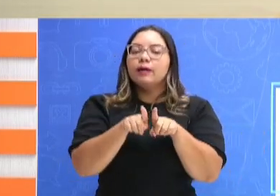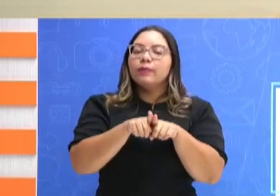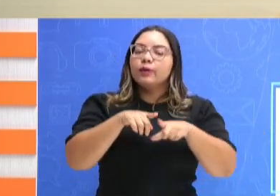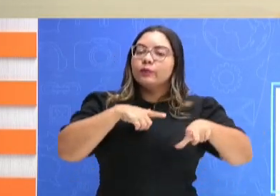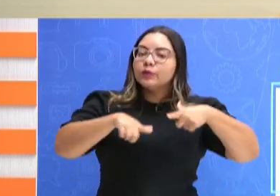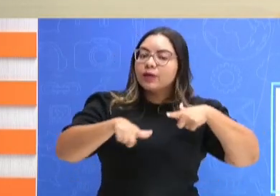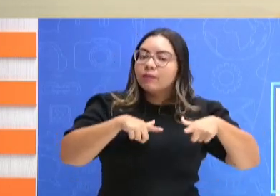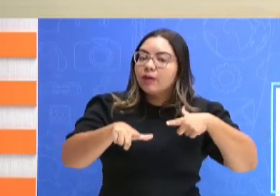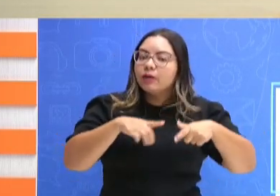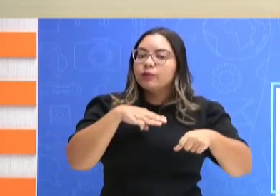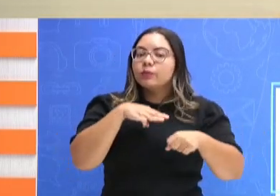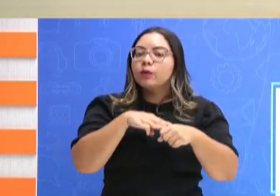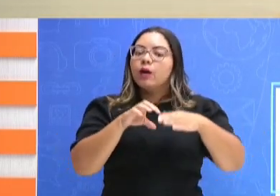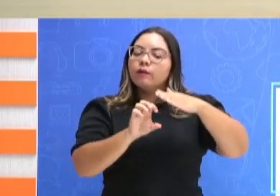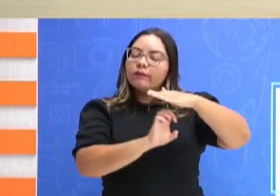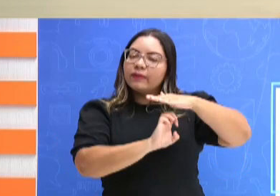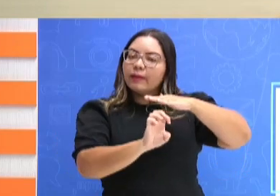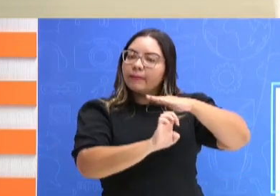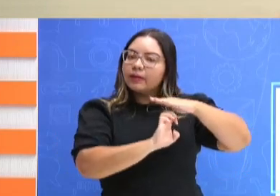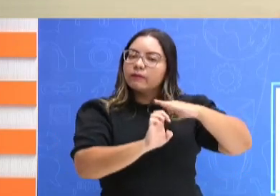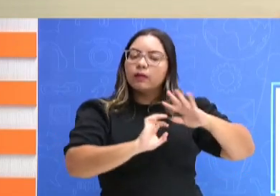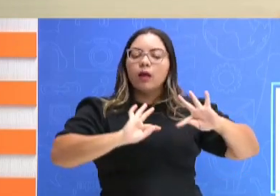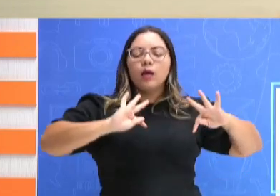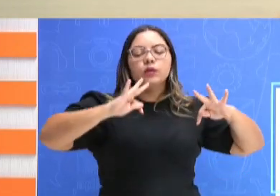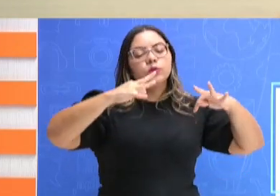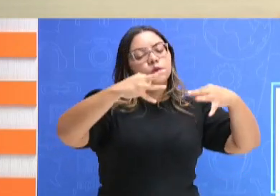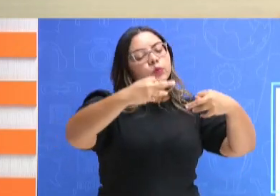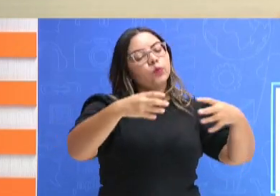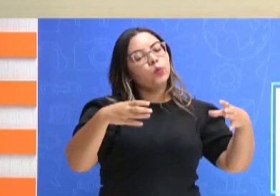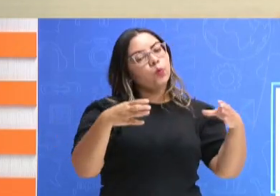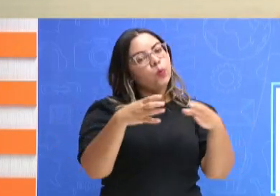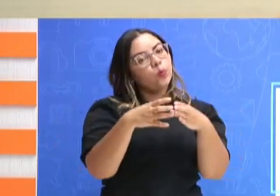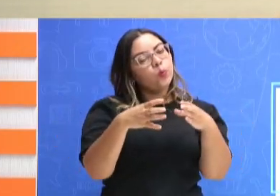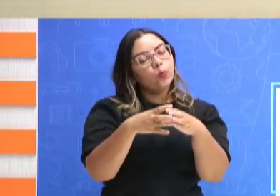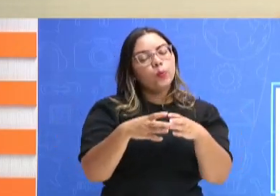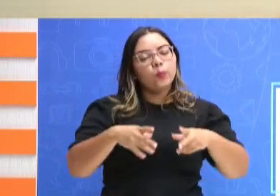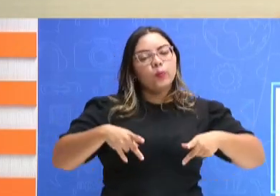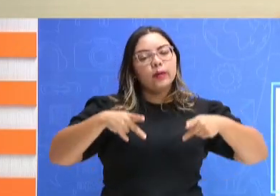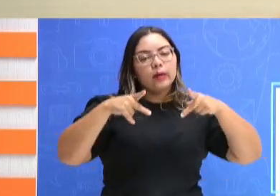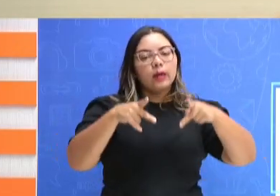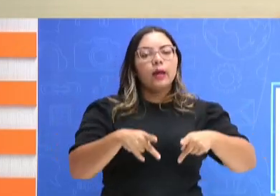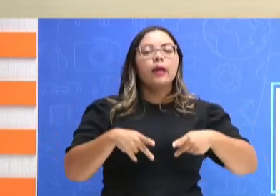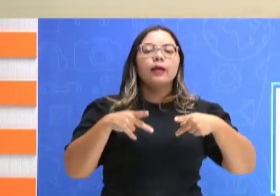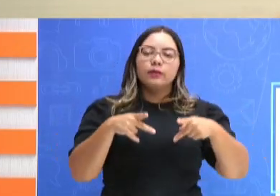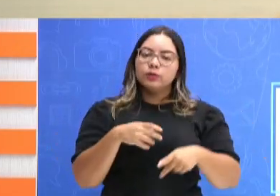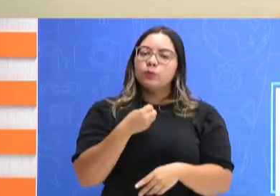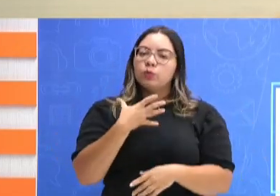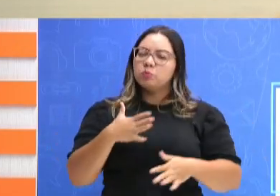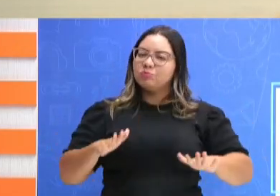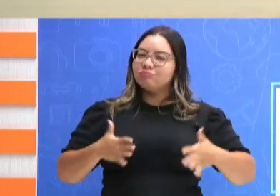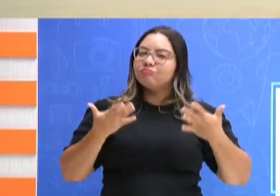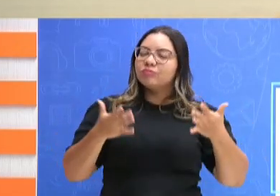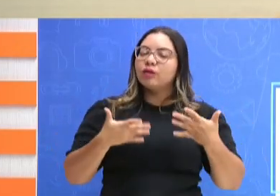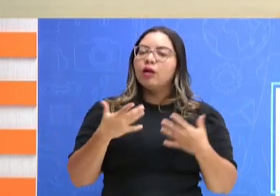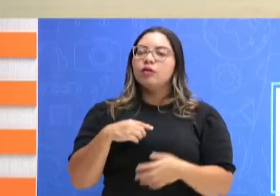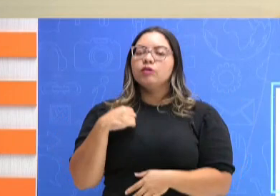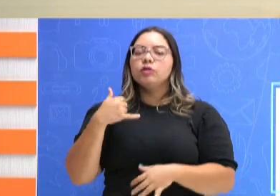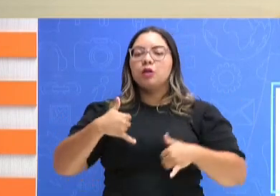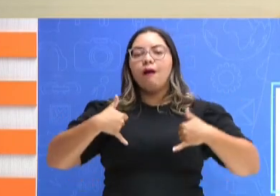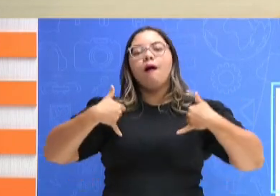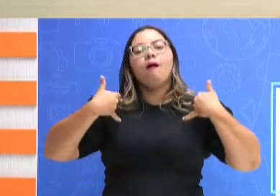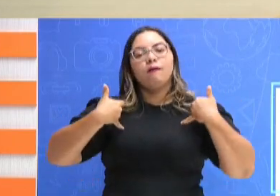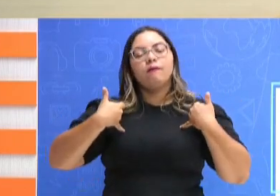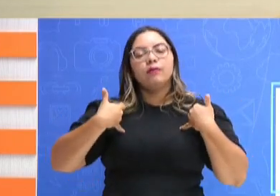público municipal, para os comerciantes, para todo o conjunto da cidade, mais um motivo para a gente ter orgulho do nosso